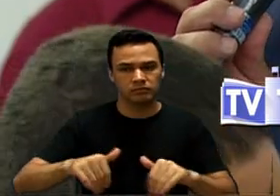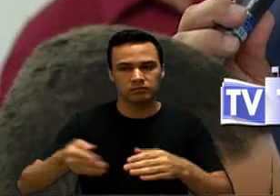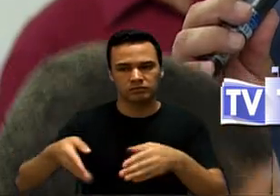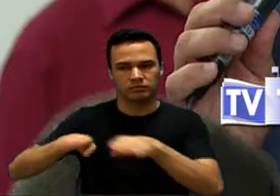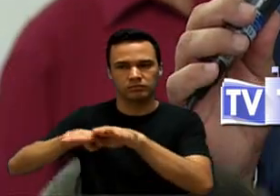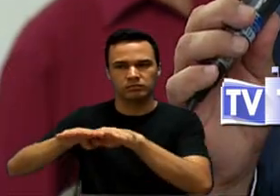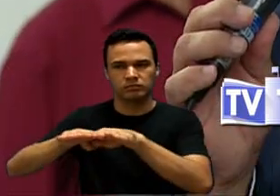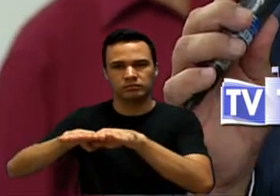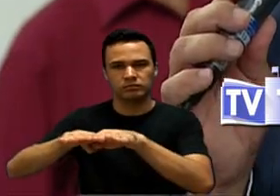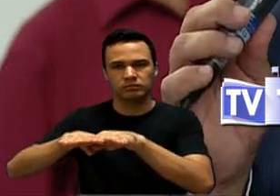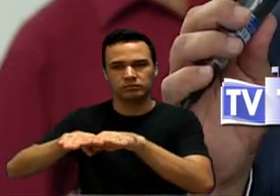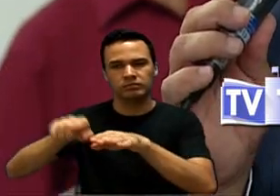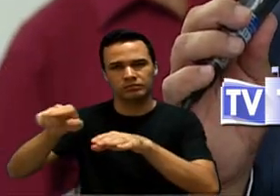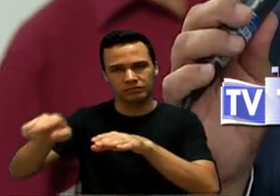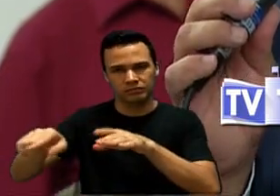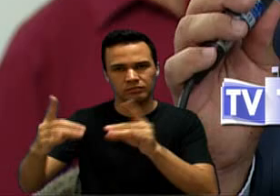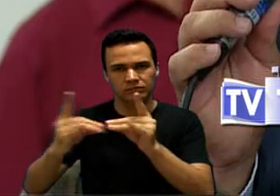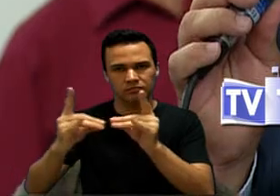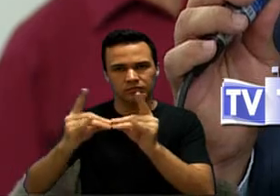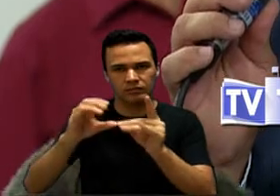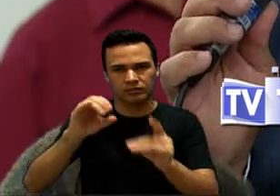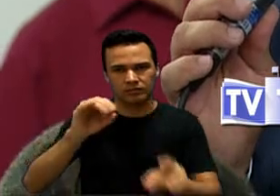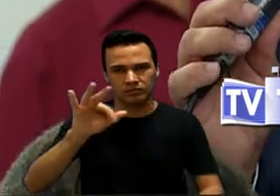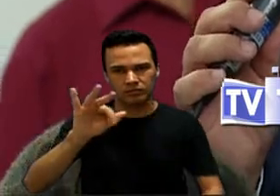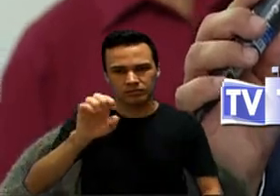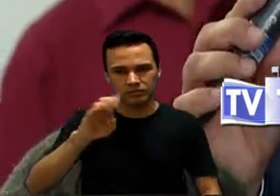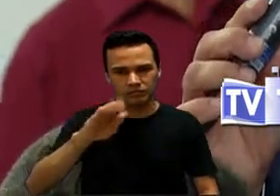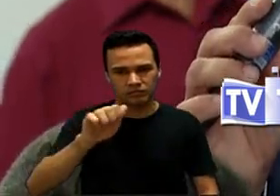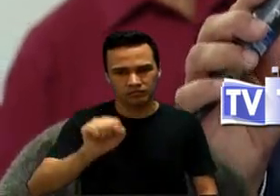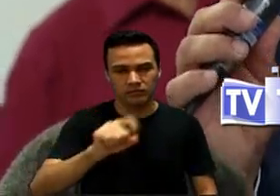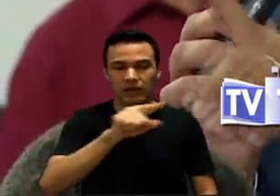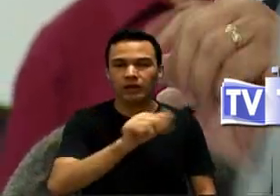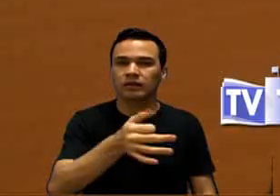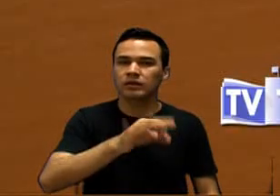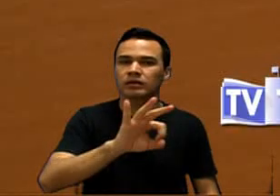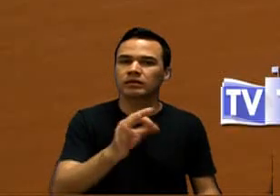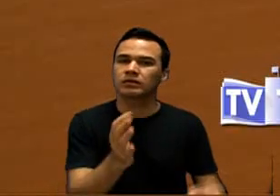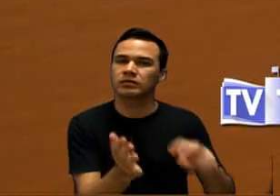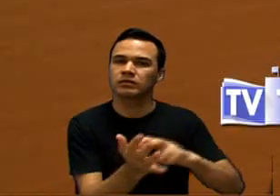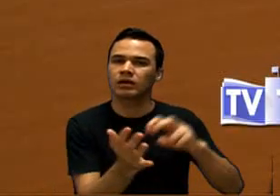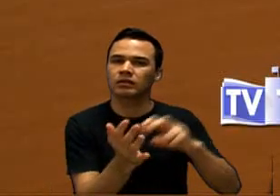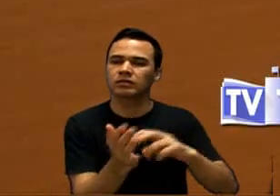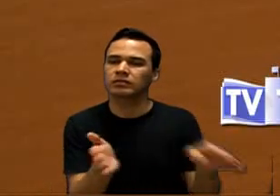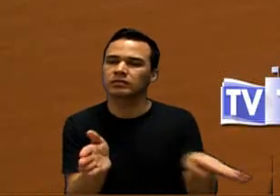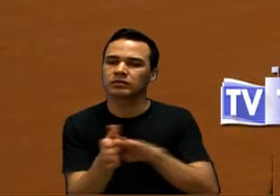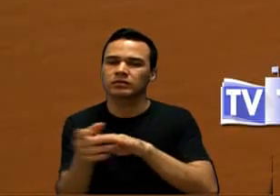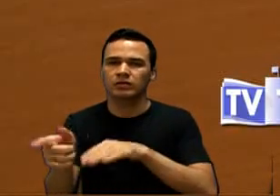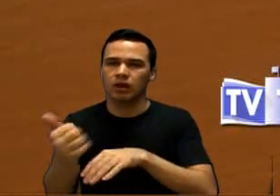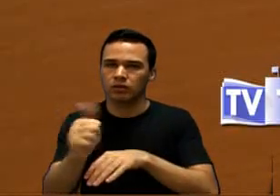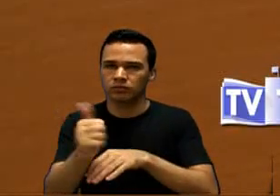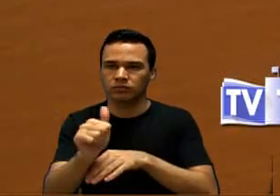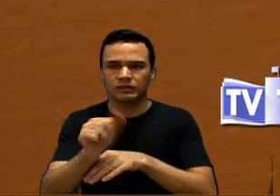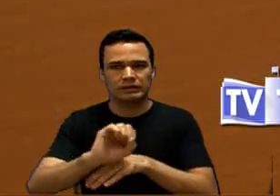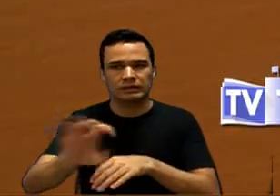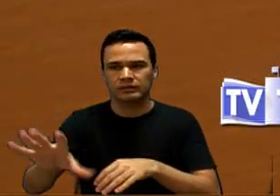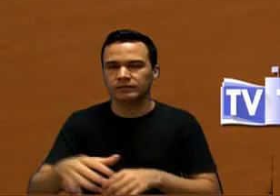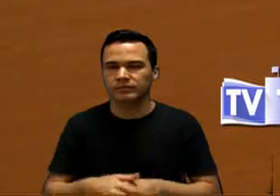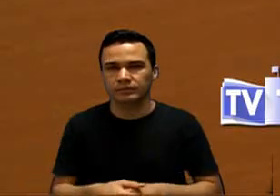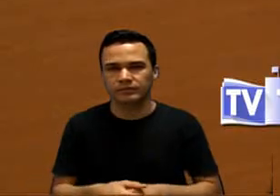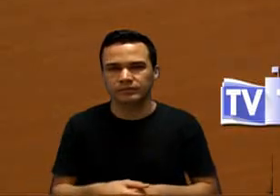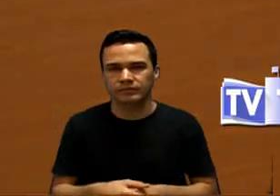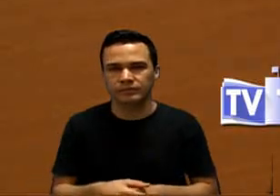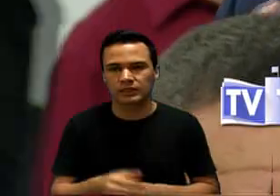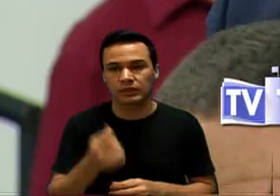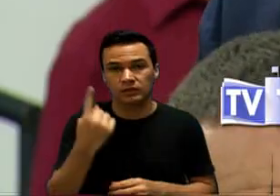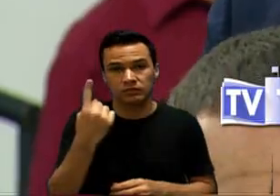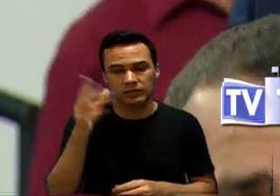pediram para deixar fechado lá no Alfebas o corpo dele, e a família foi às 10 horas da manhã e foi virado sepultado às 11 horas.